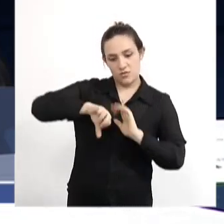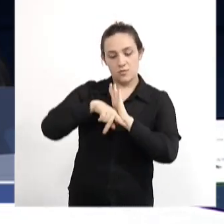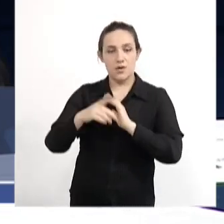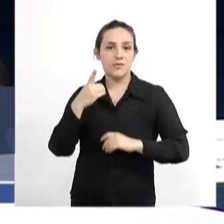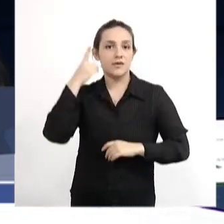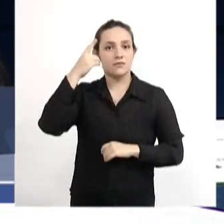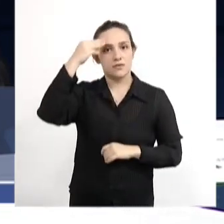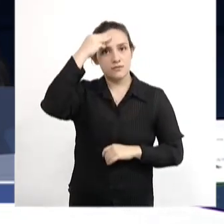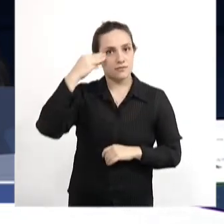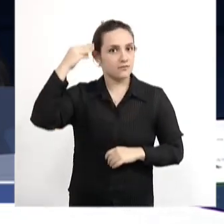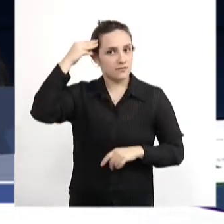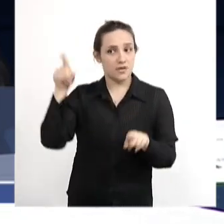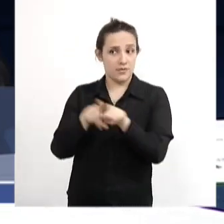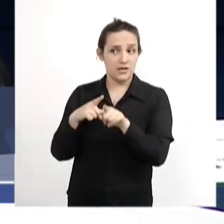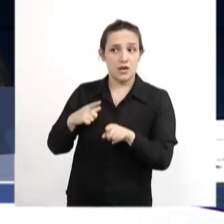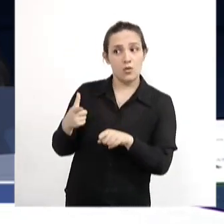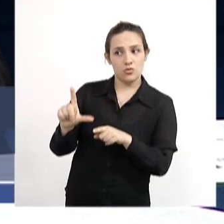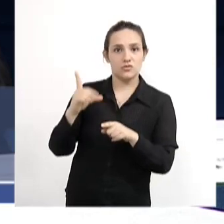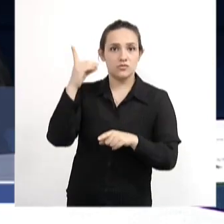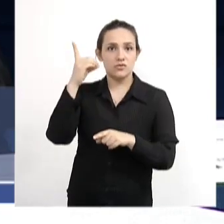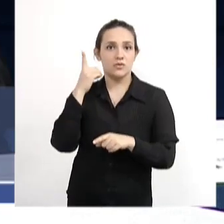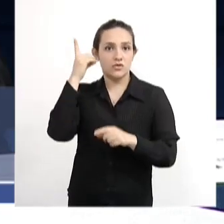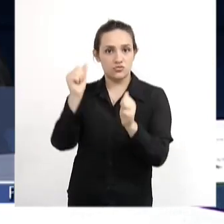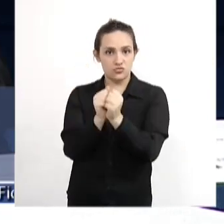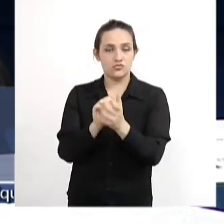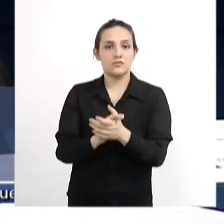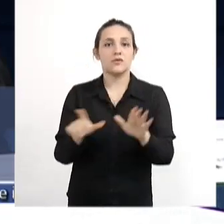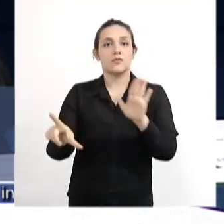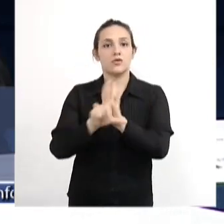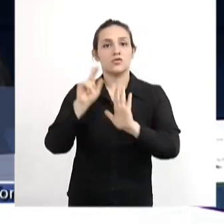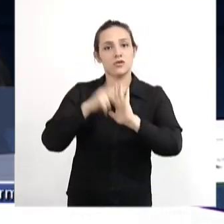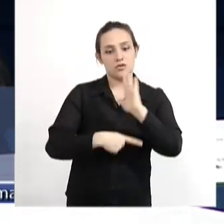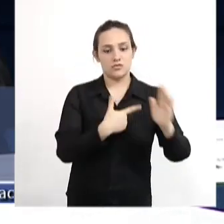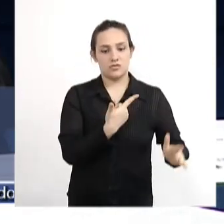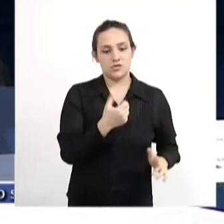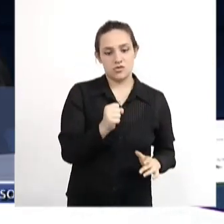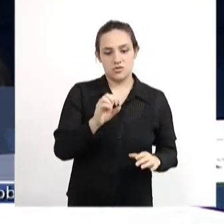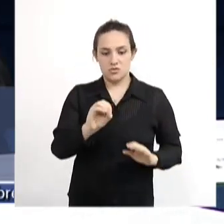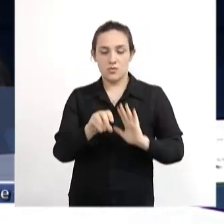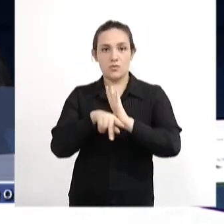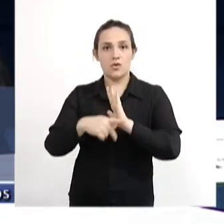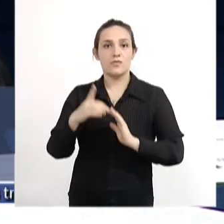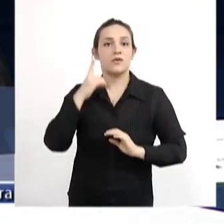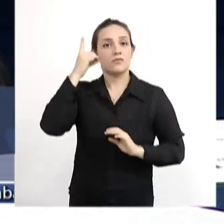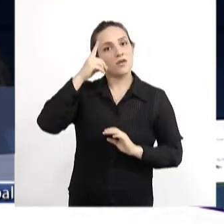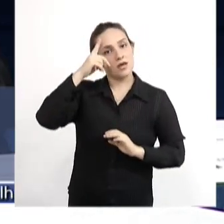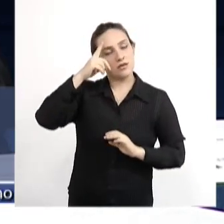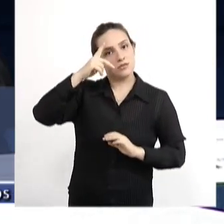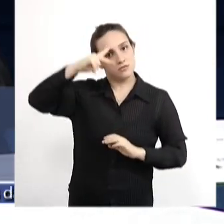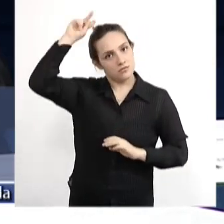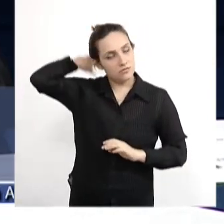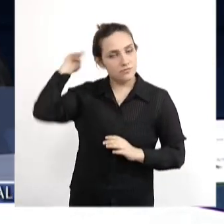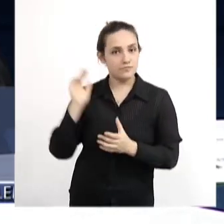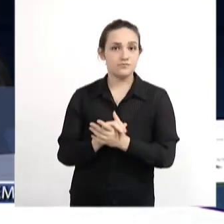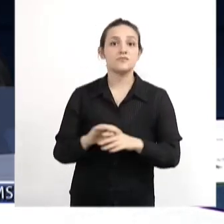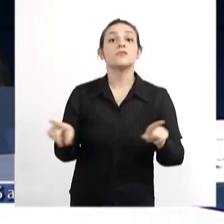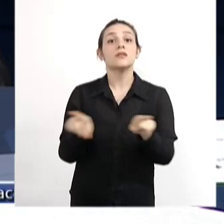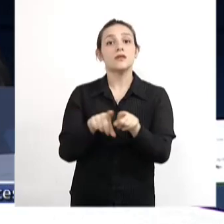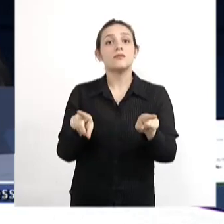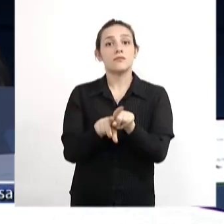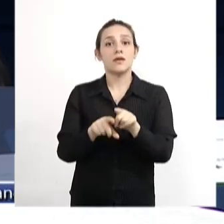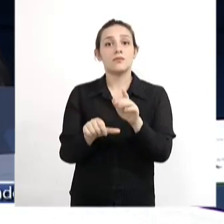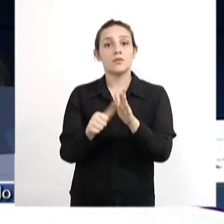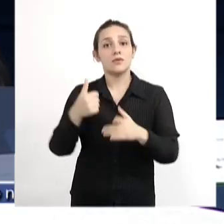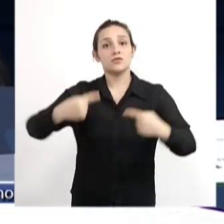Evander Vendramini e outros. Projeto de lei número 280/19, de autoria do deputado Paulo Corrêa. Foram aprovadas em primeira discussão e